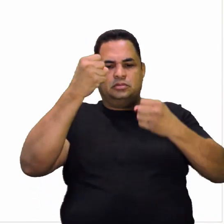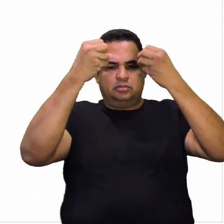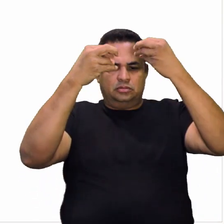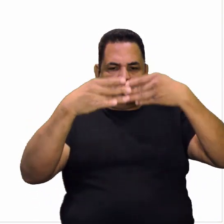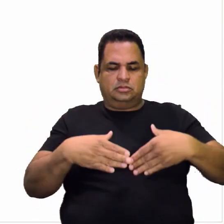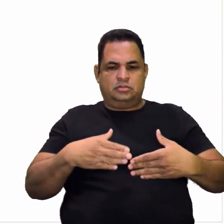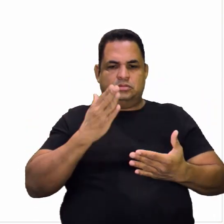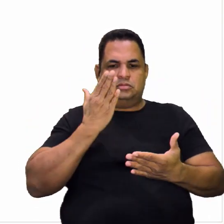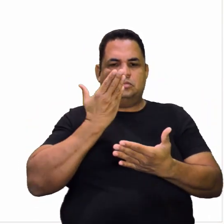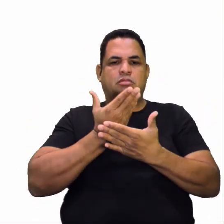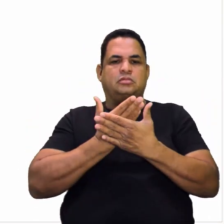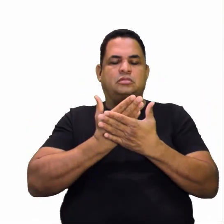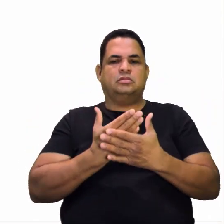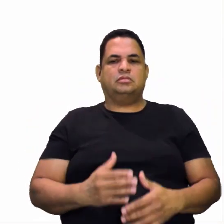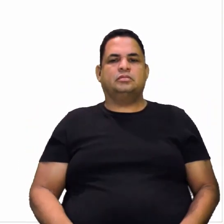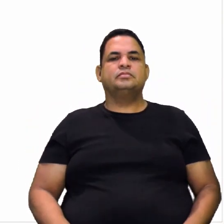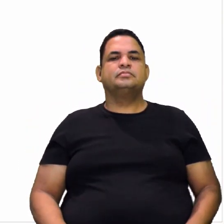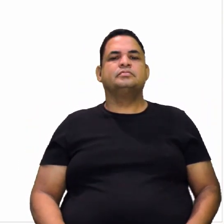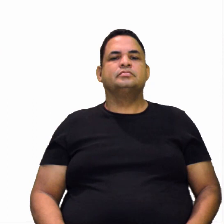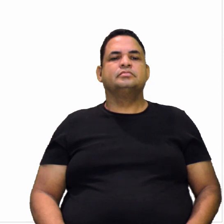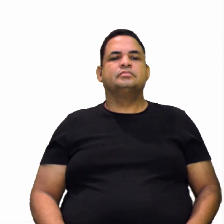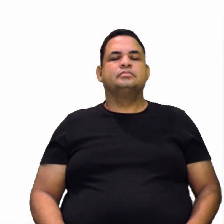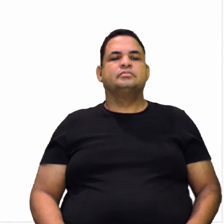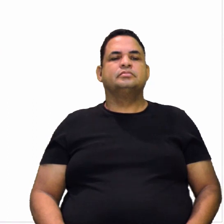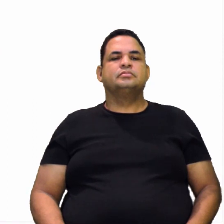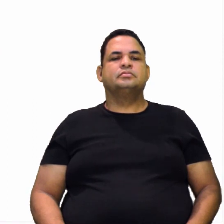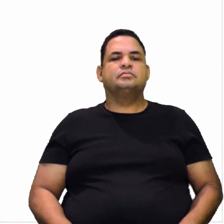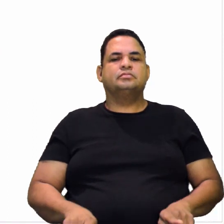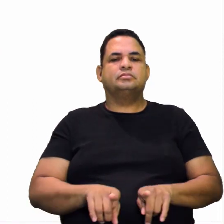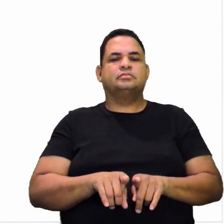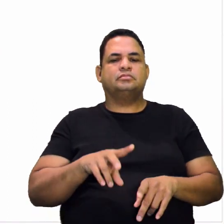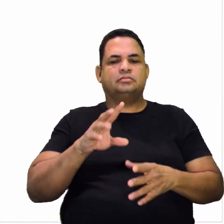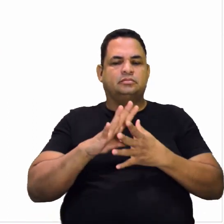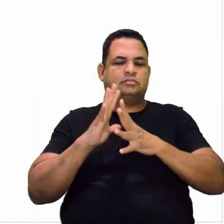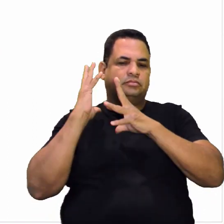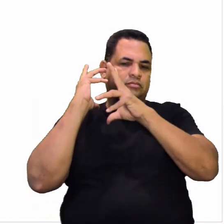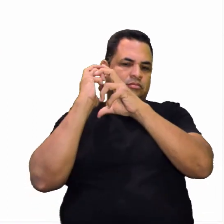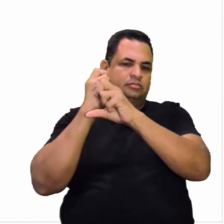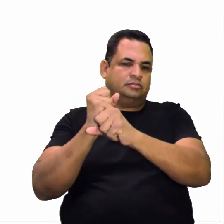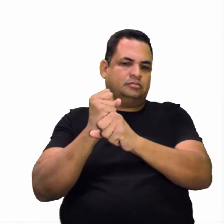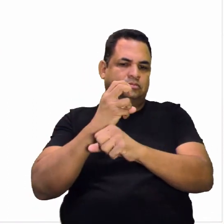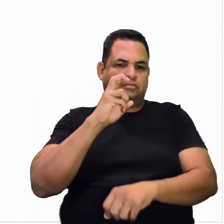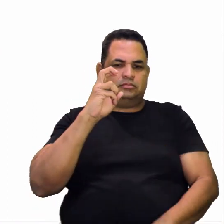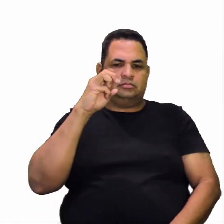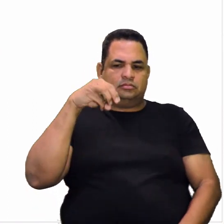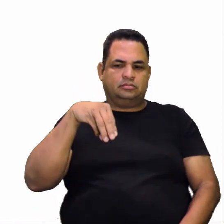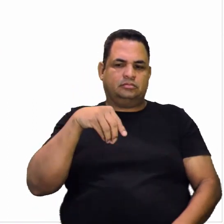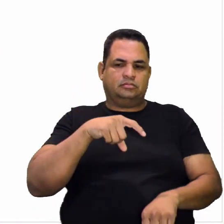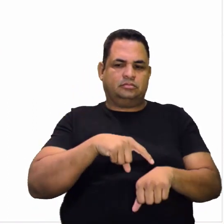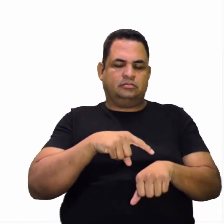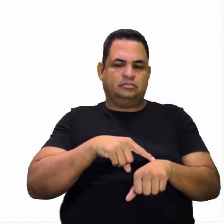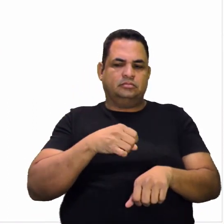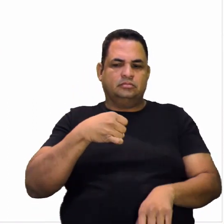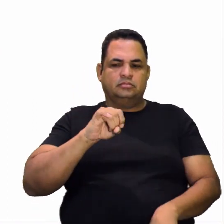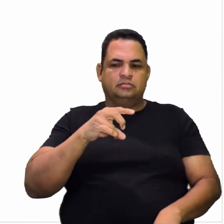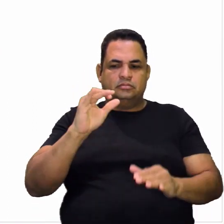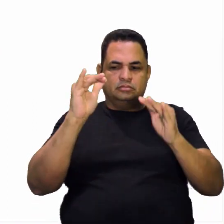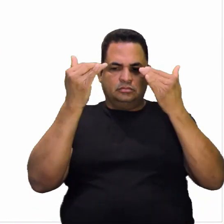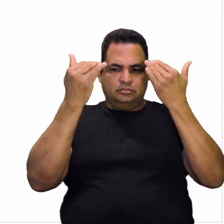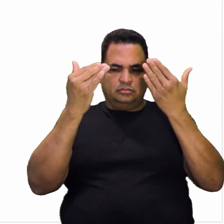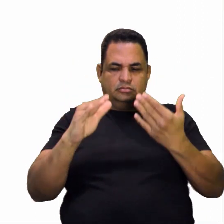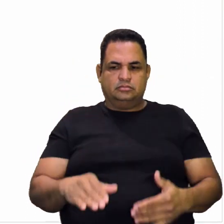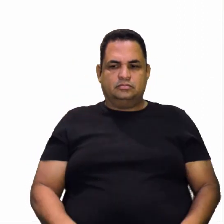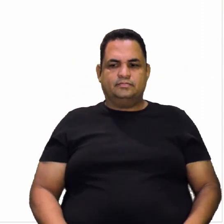a aula. E logo também foi revisado naqueles 5 minutos. Se você prestou atenção